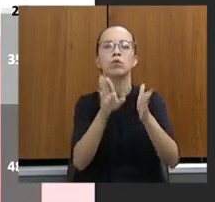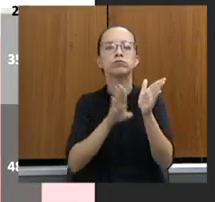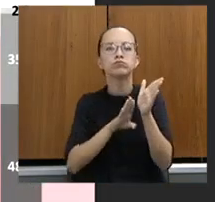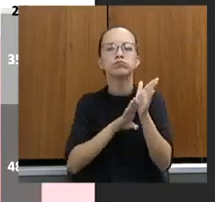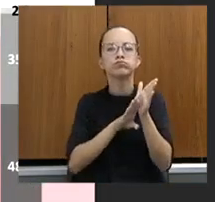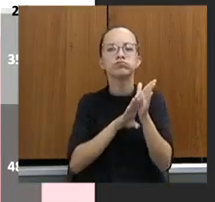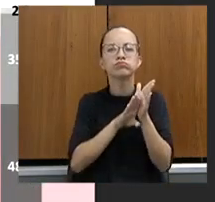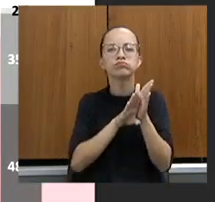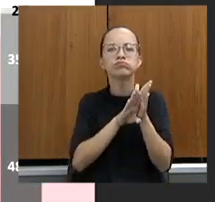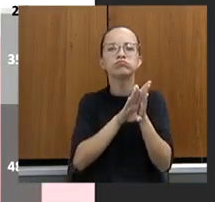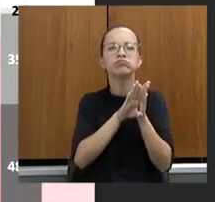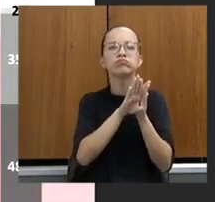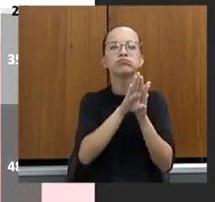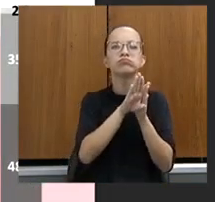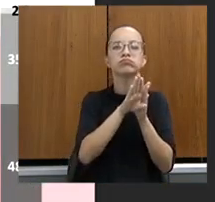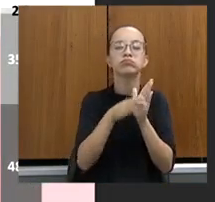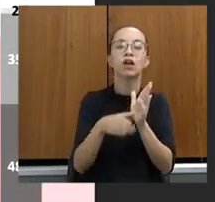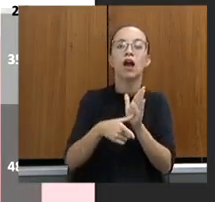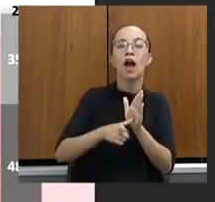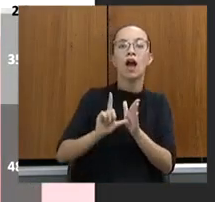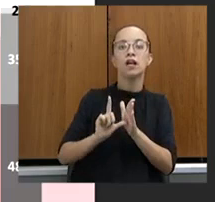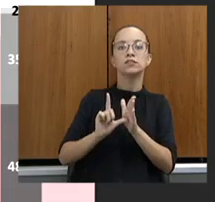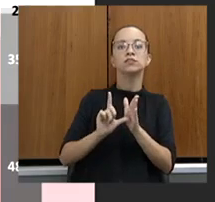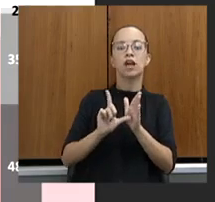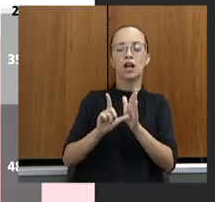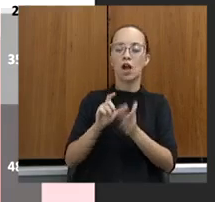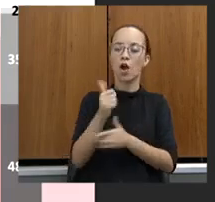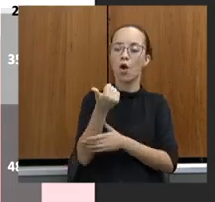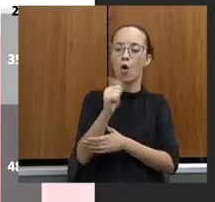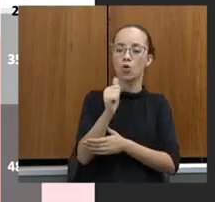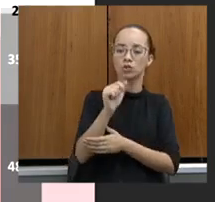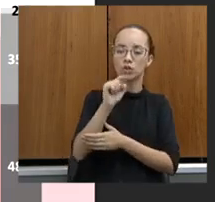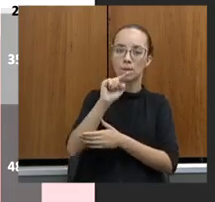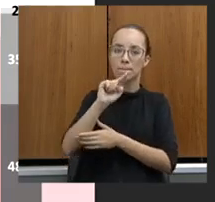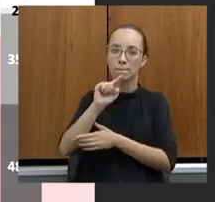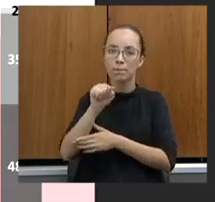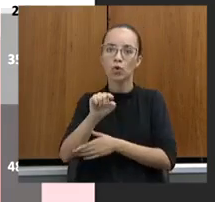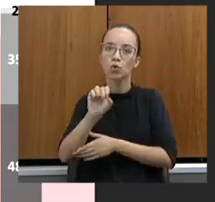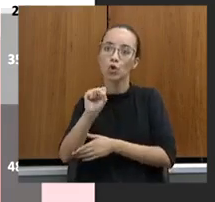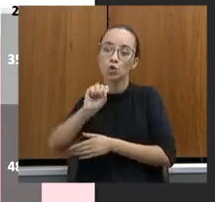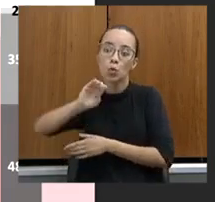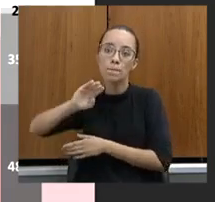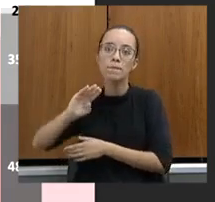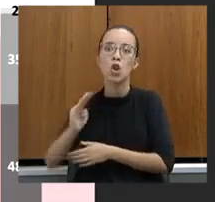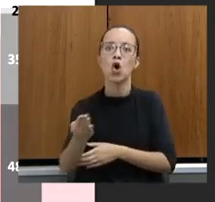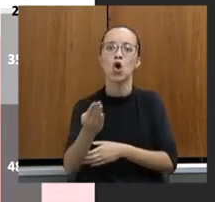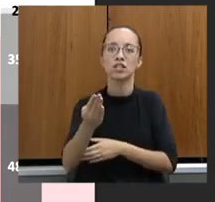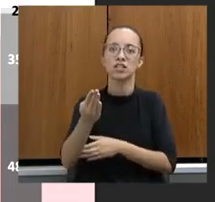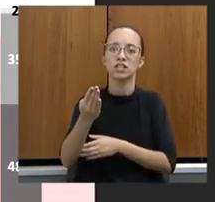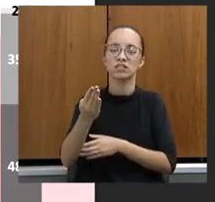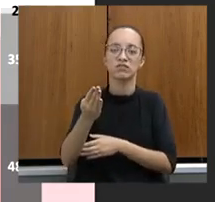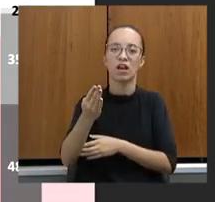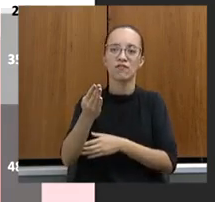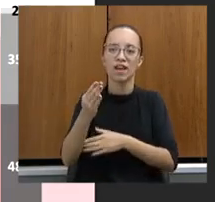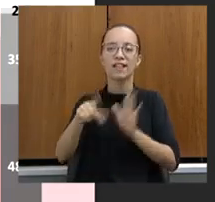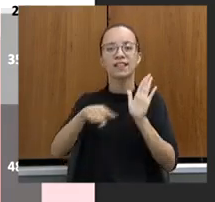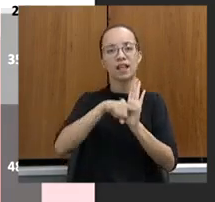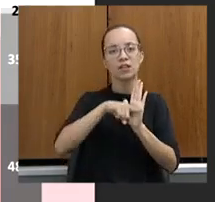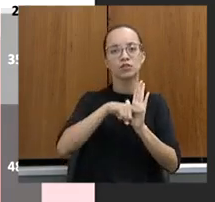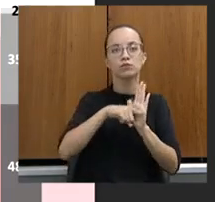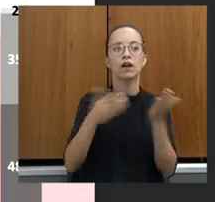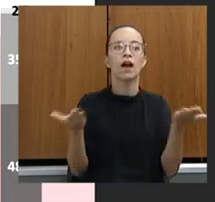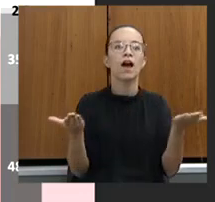um déficit de 11.8 11.2 bilhões temos aqui em 2021 um